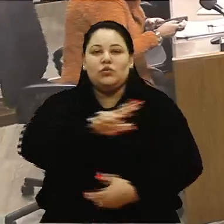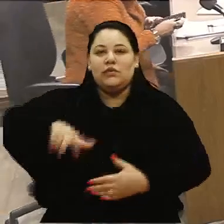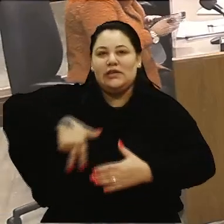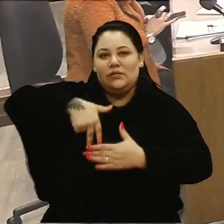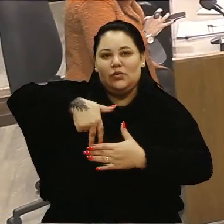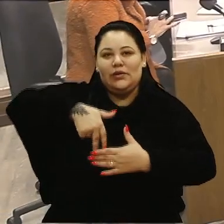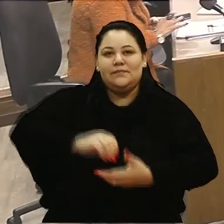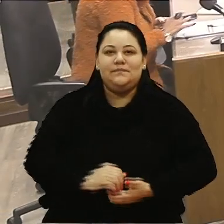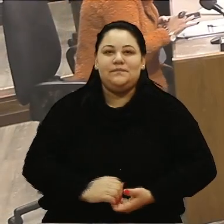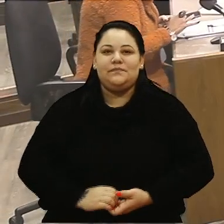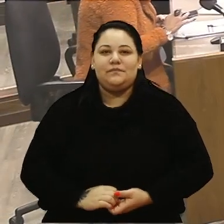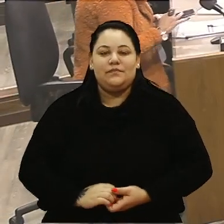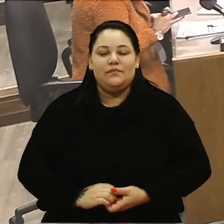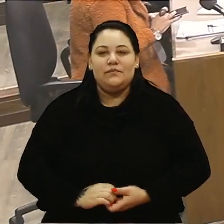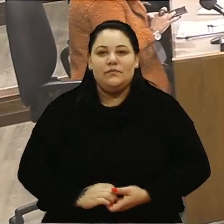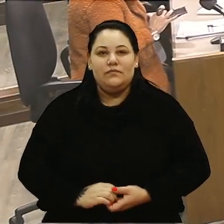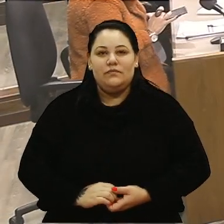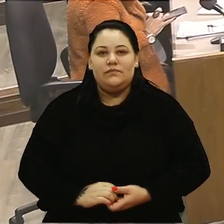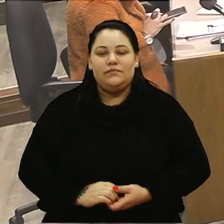tribuna.